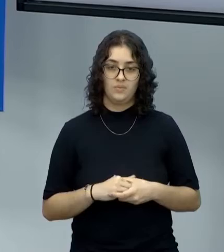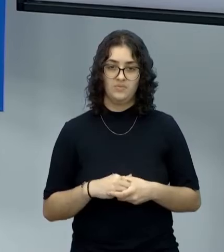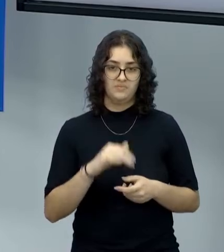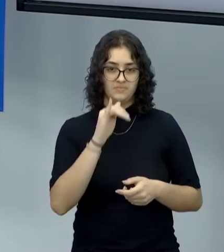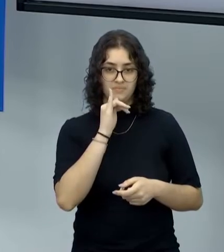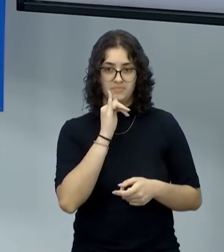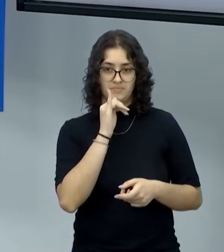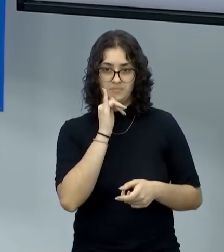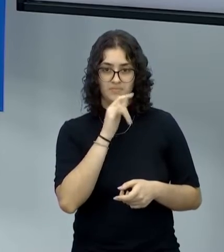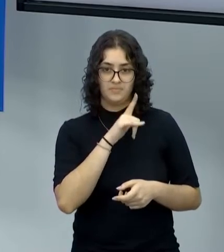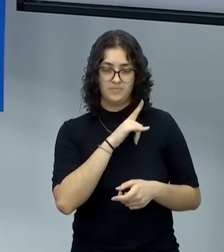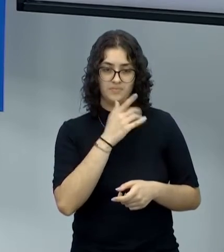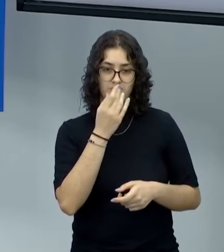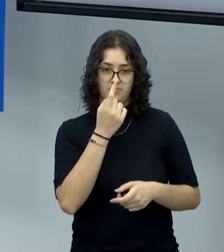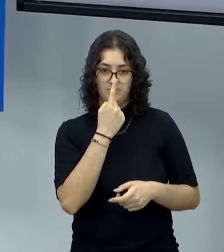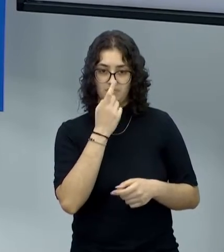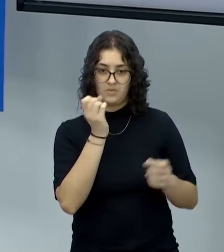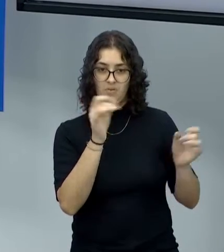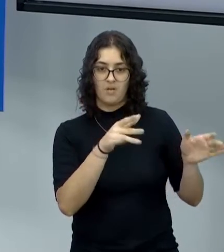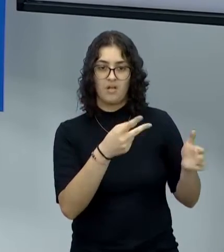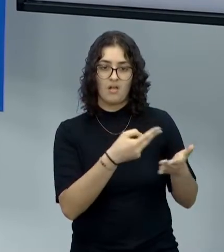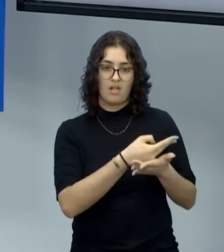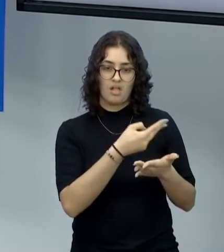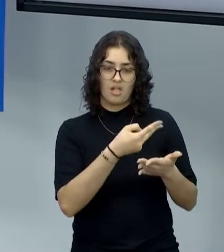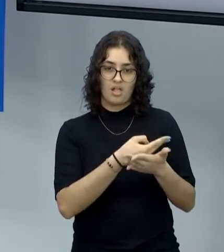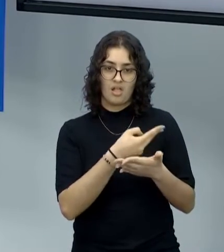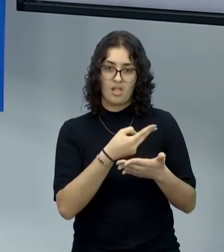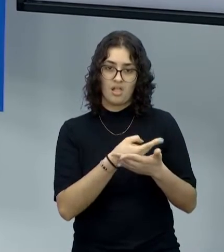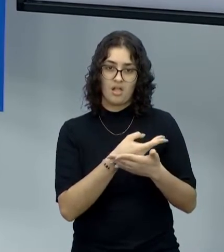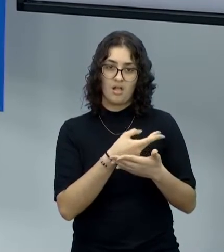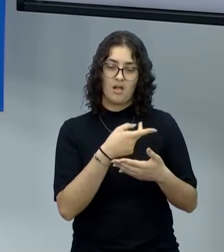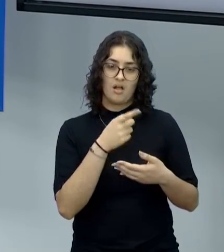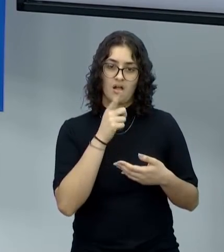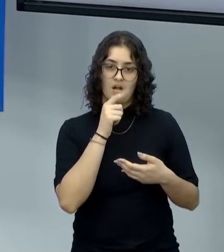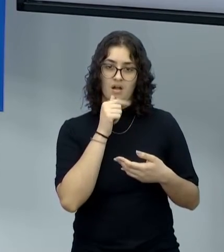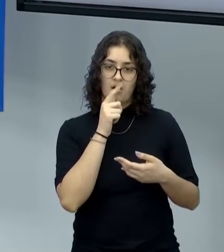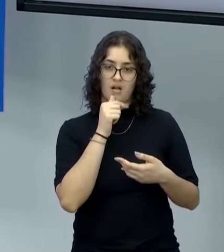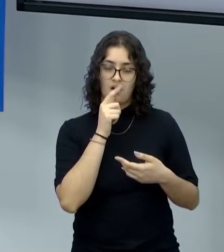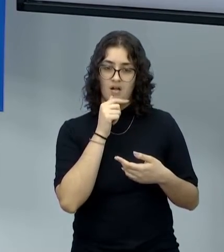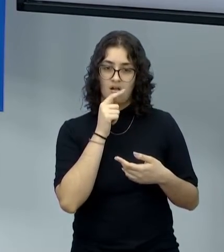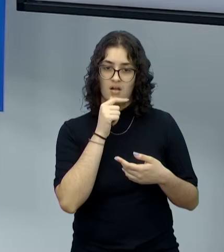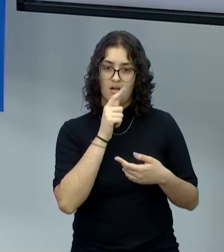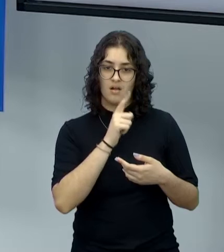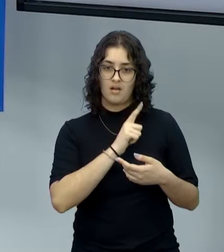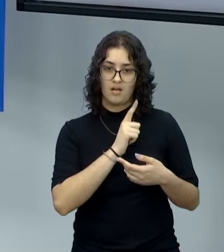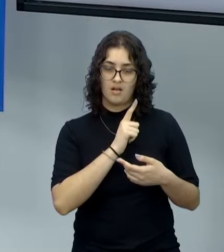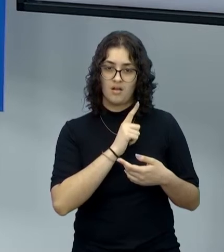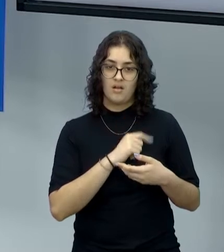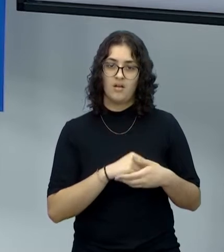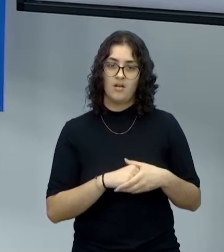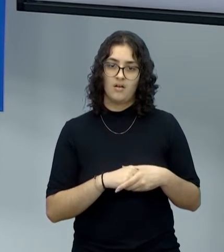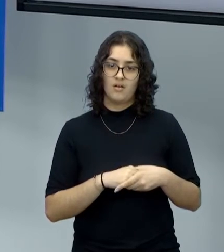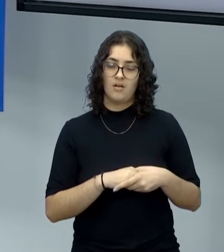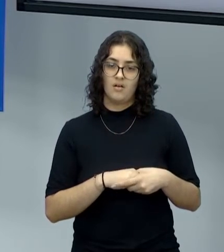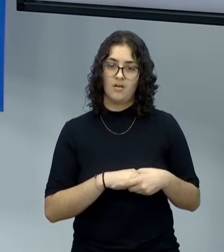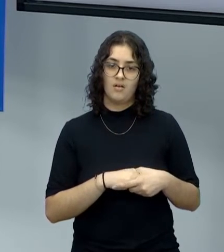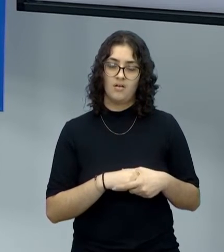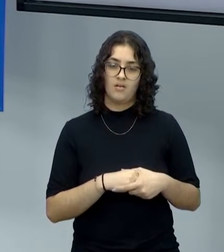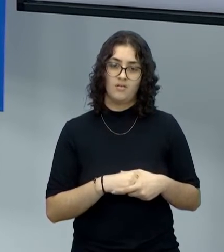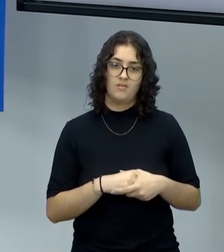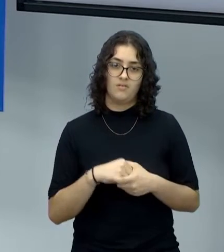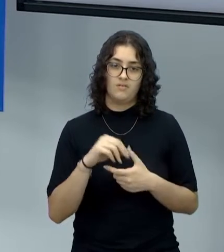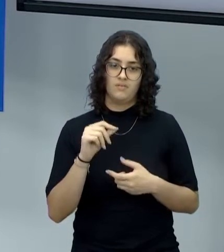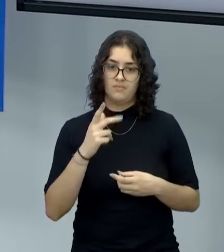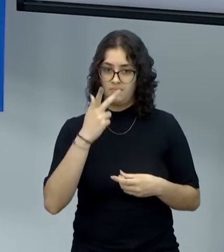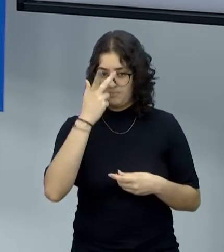que o despejo inadequado de esgoto em cursos de água que vai servir de abastecimento para